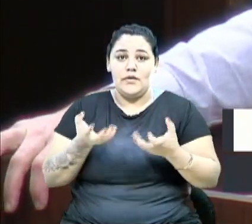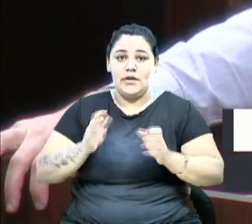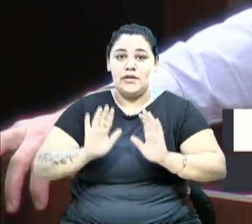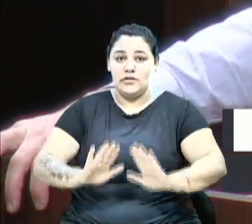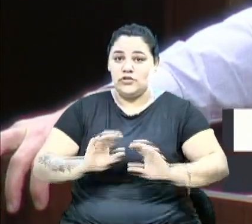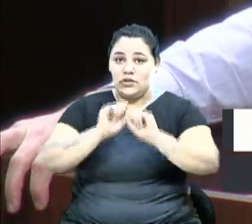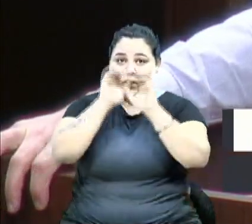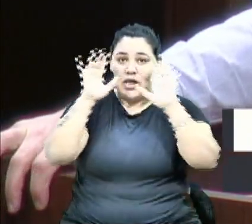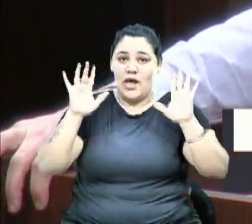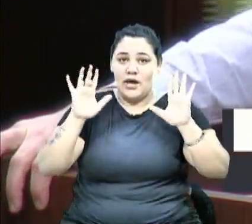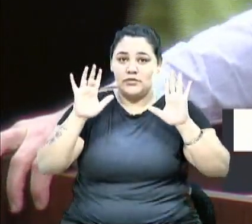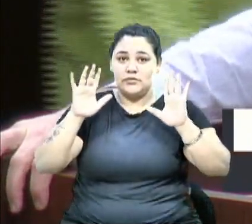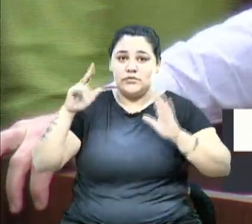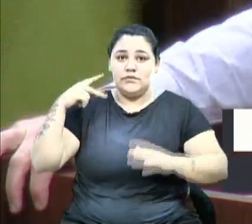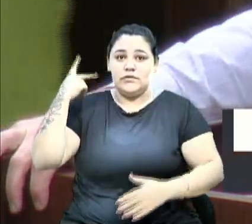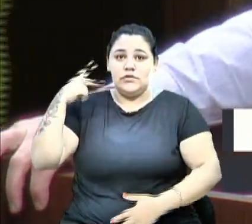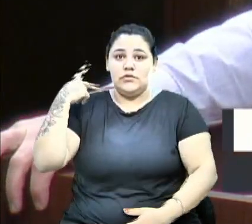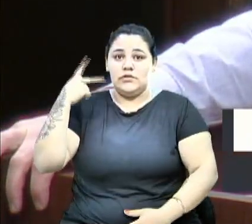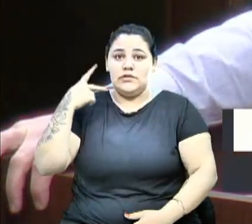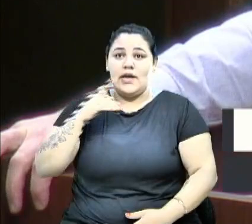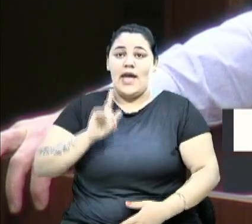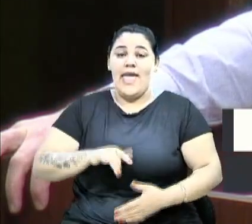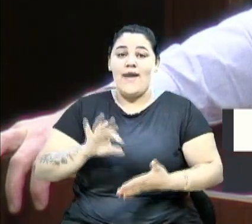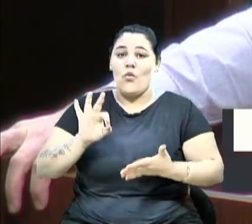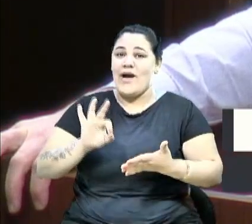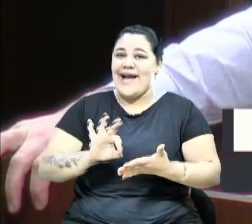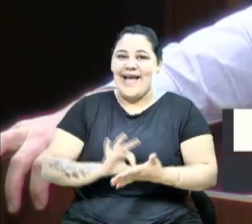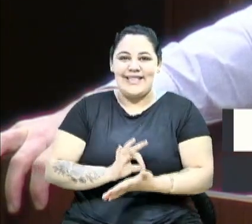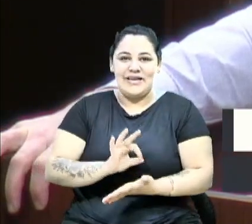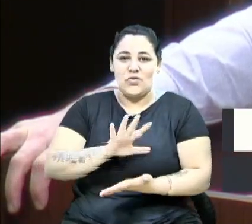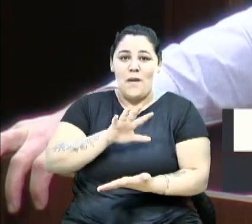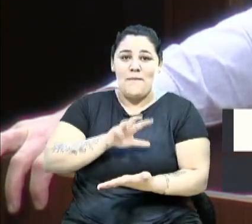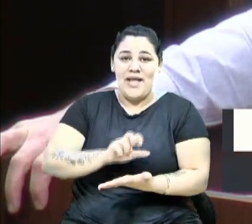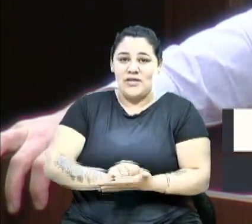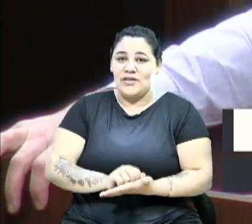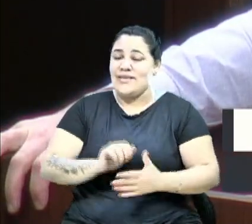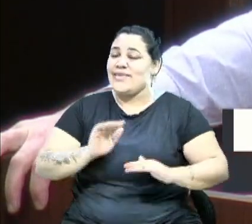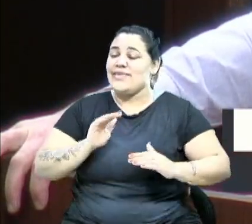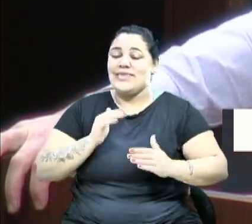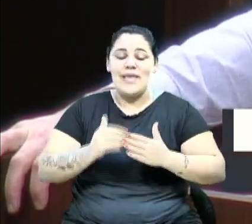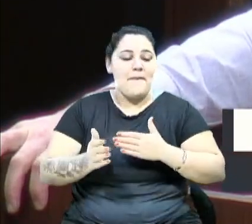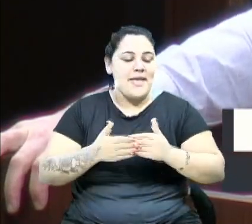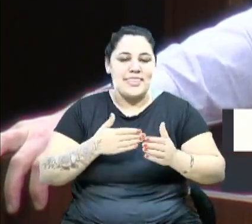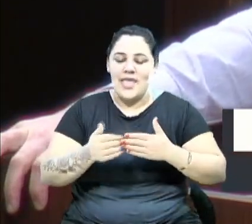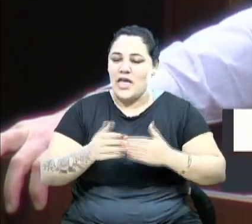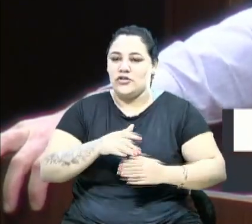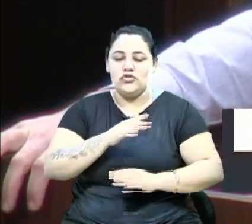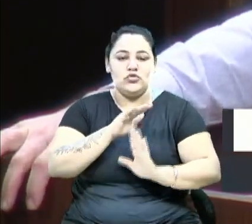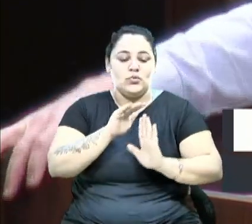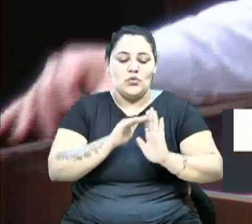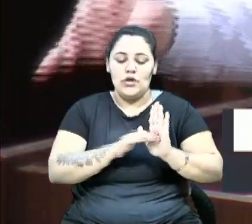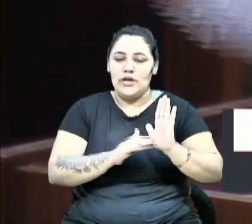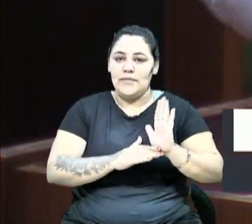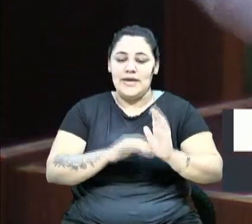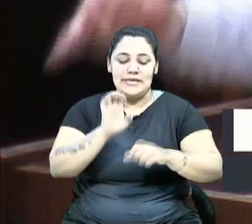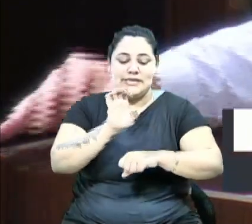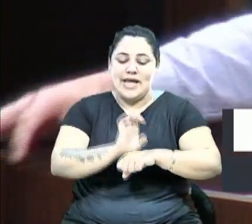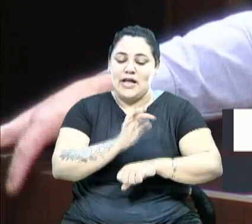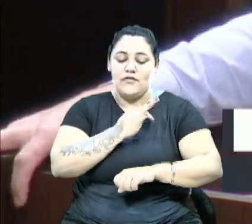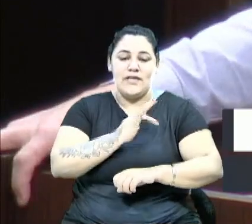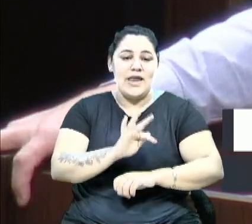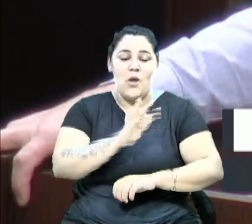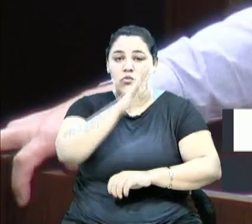vereadores, que é o cadastro. Independente do programa, se é do Estado, se é do governo federal ou se é do município, a pessoa tem de